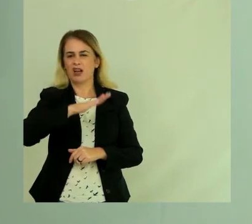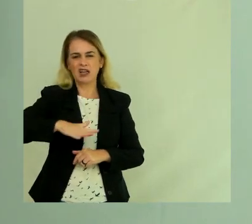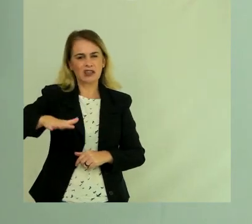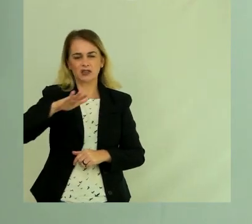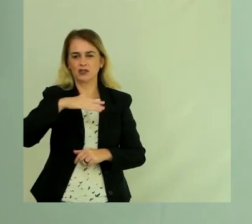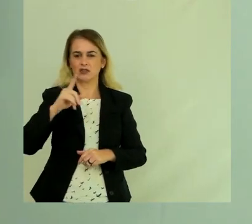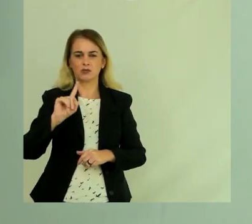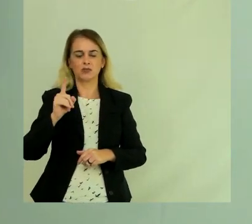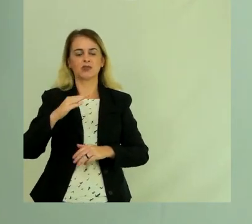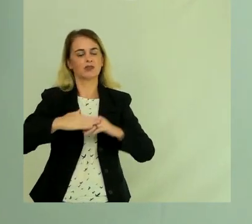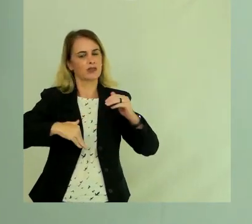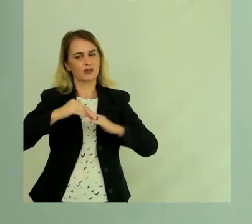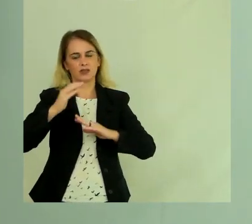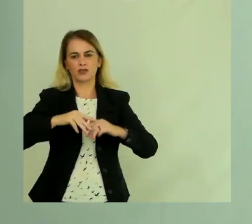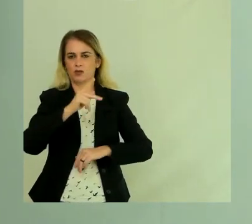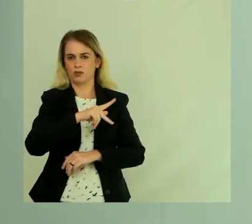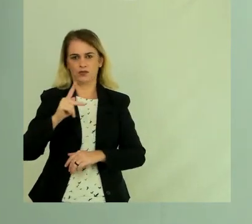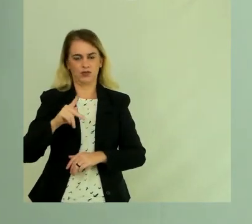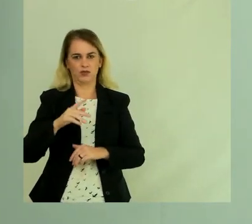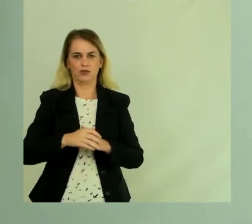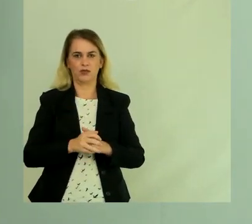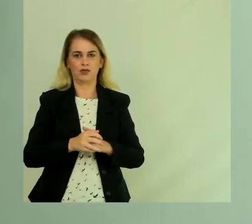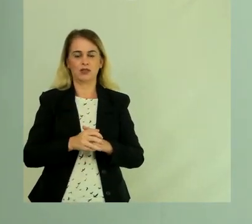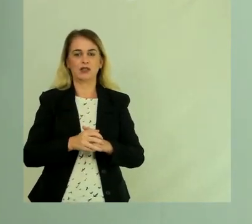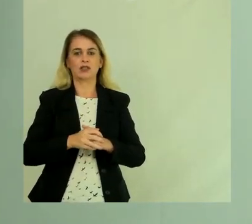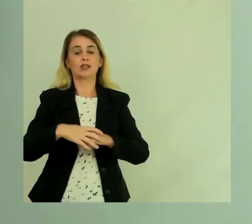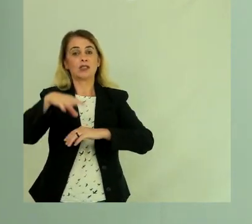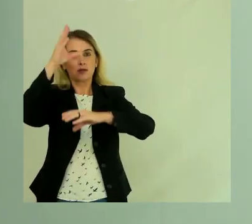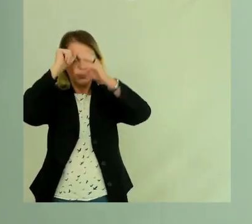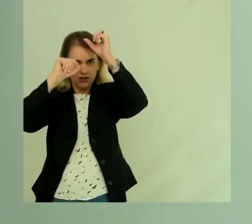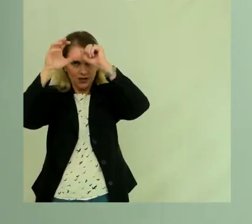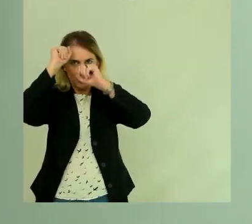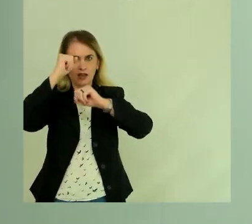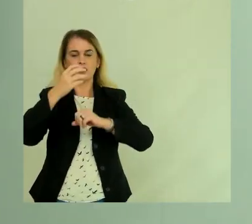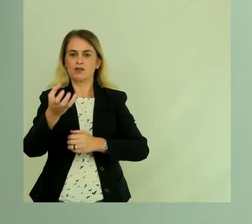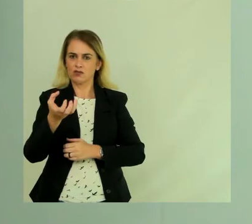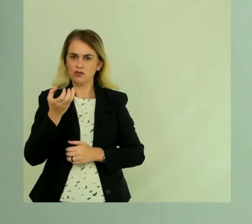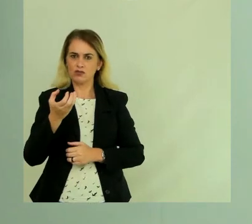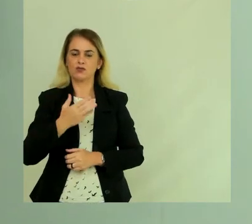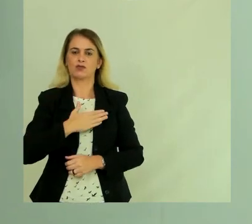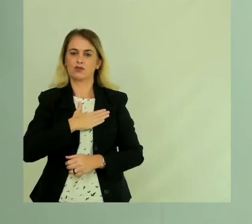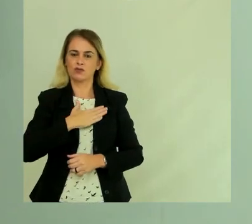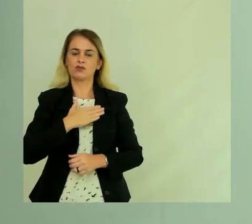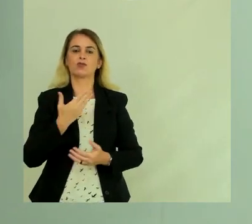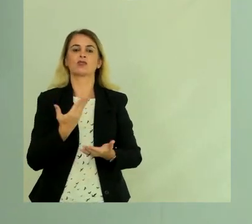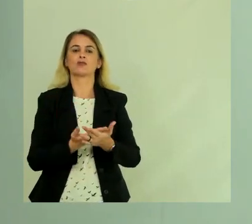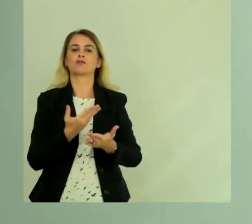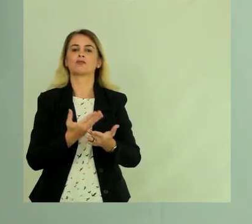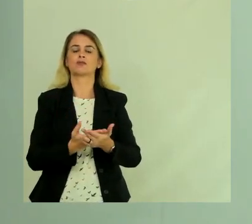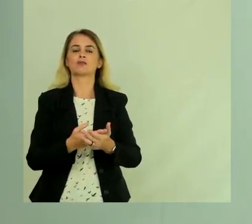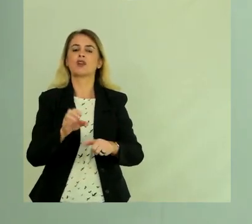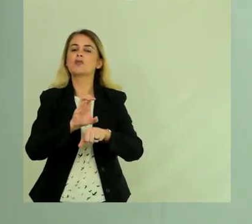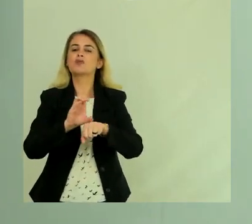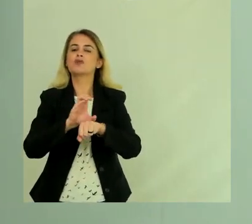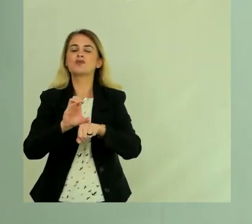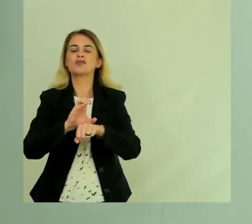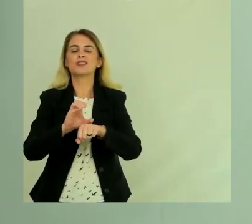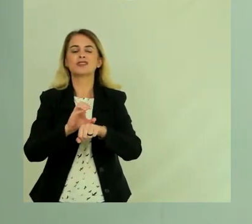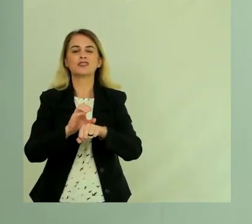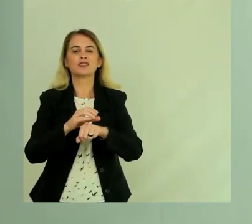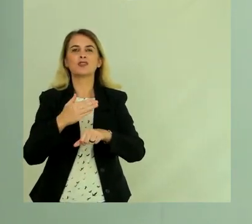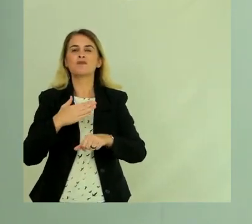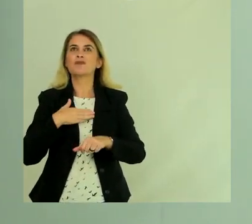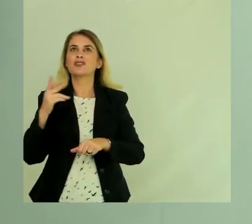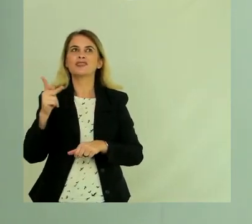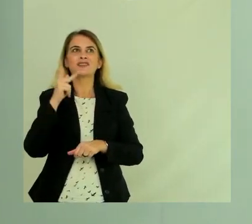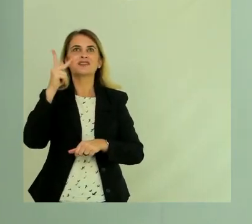ser só professor, que queira estudar Libras, que corra atrás, que vá em frente, porque é um curso